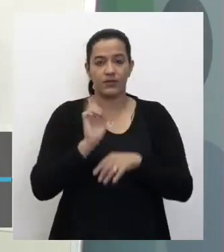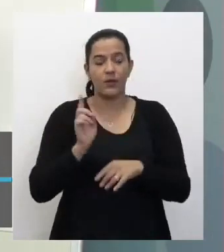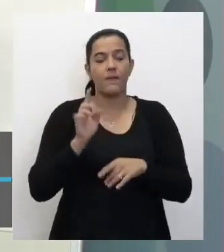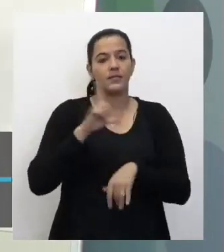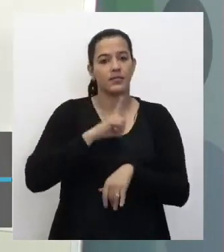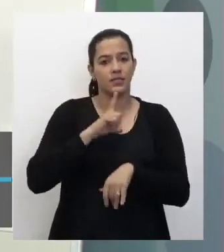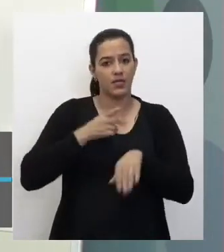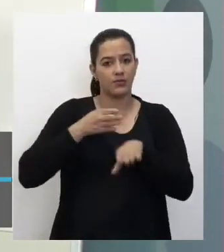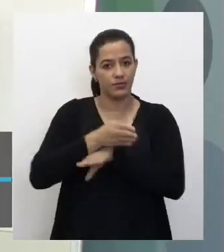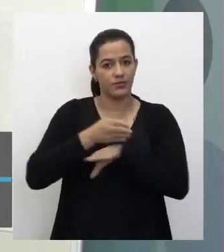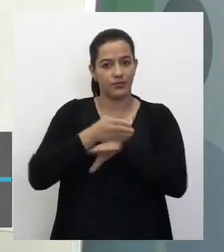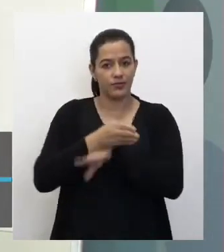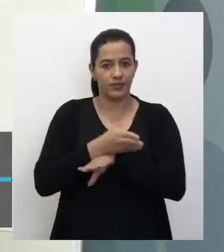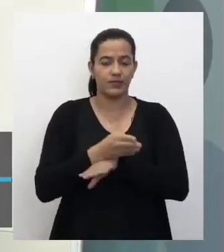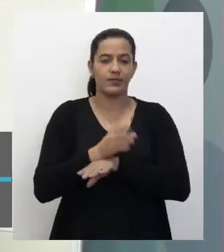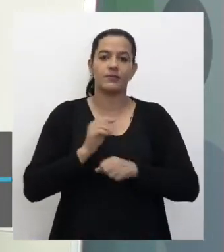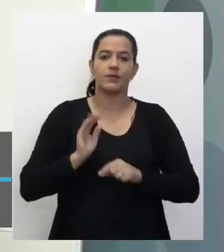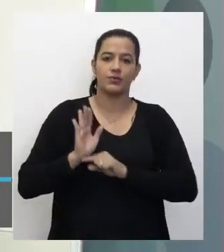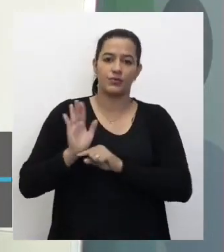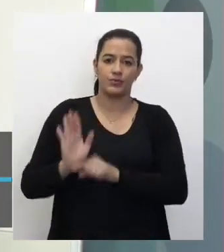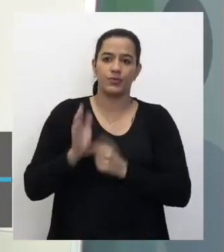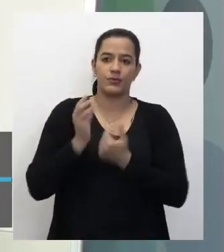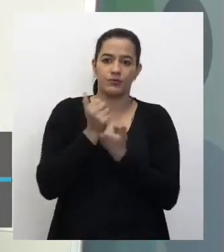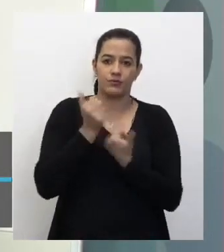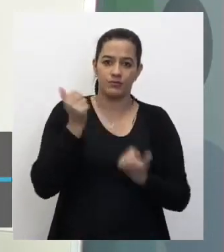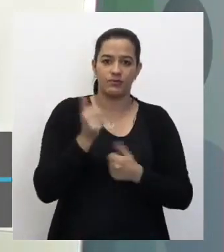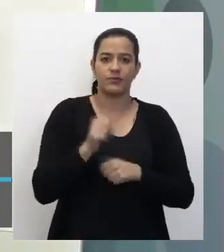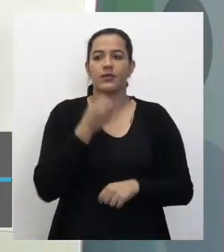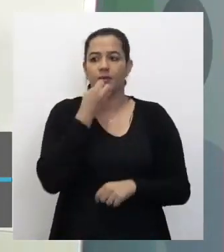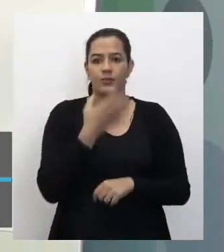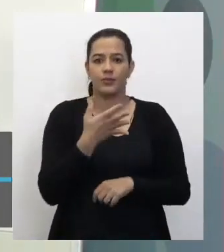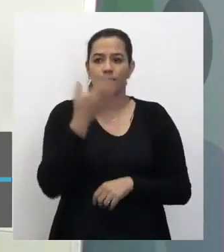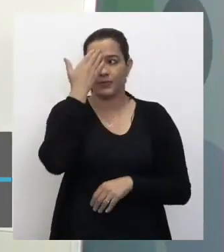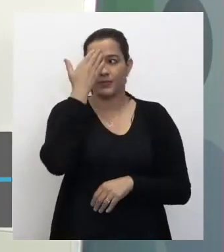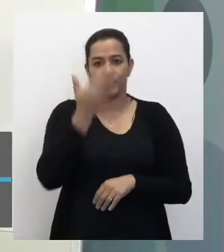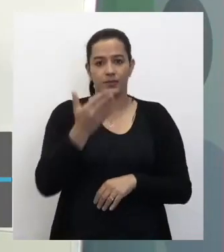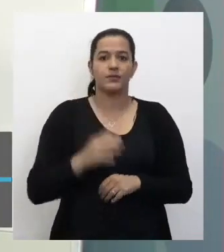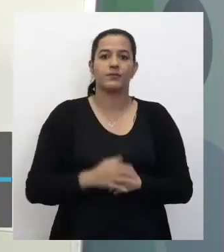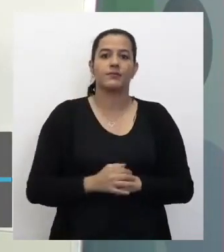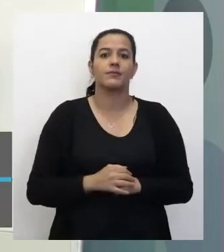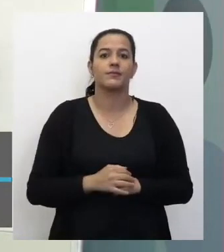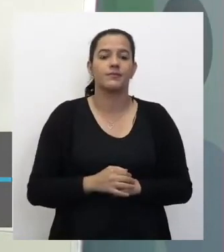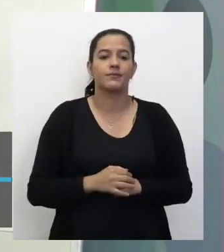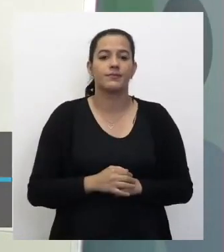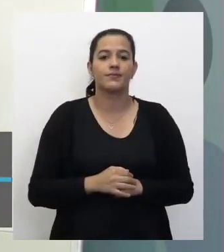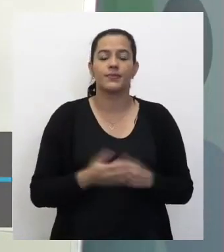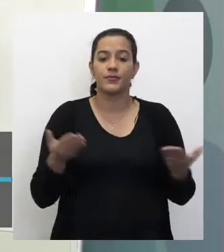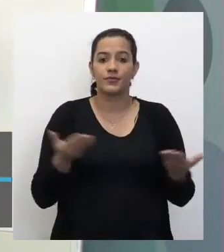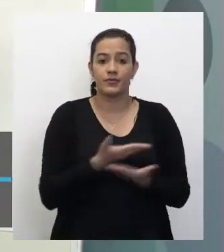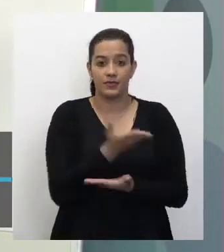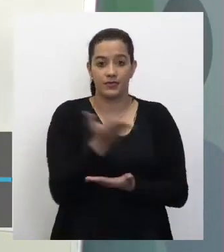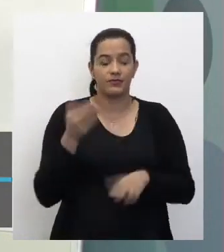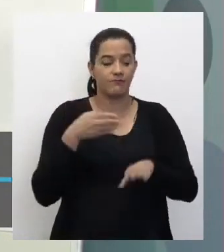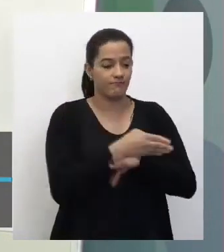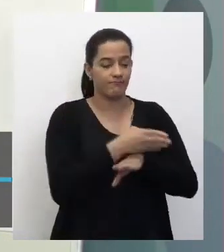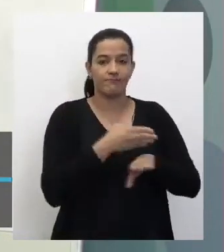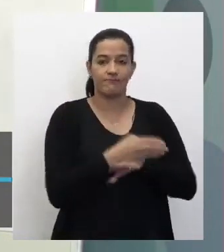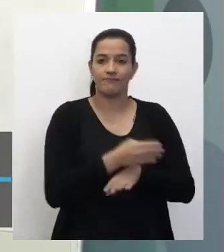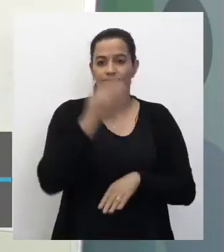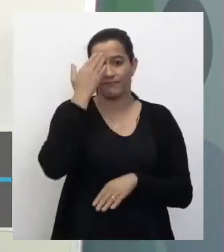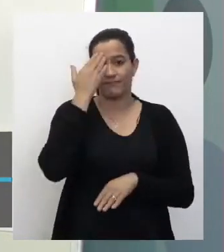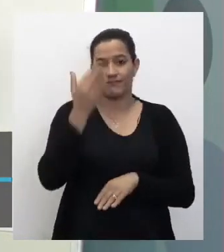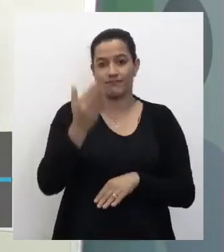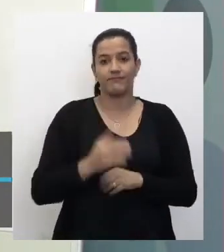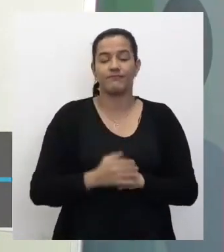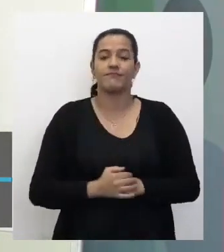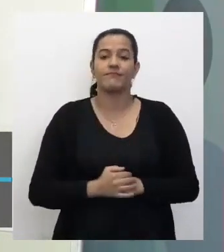para nos auxiliar lá, ajudando os alunos. Thank you very much, muito obrigado pela participação de vocês. Okay? Na